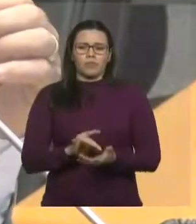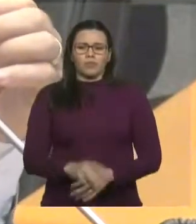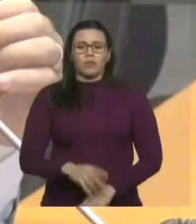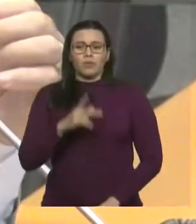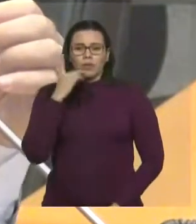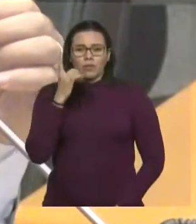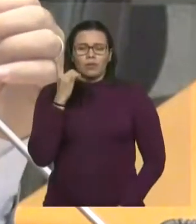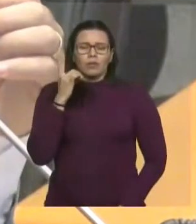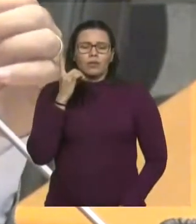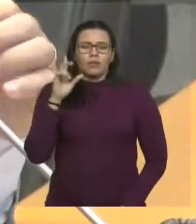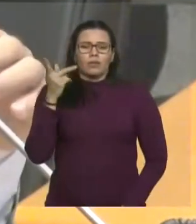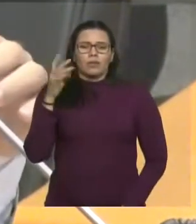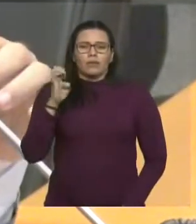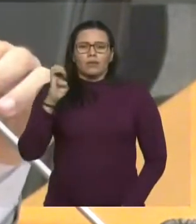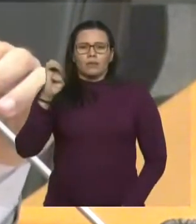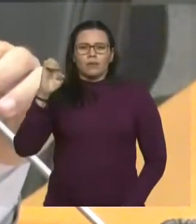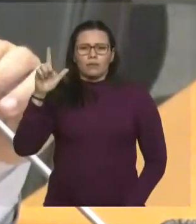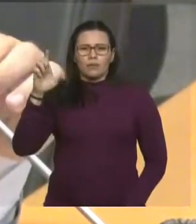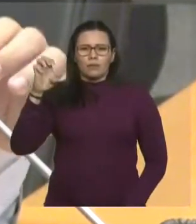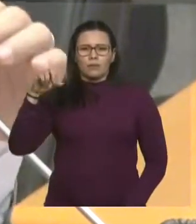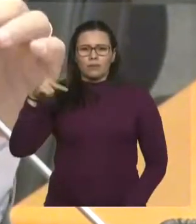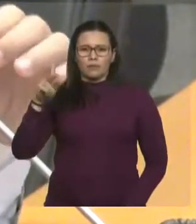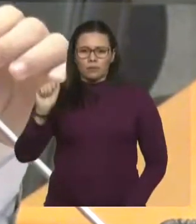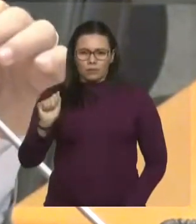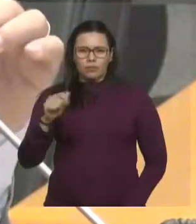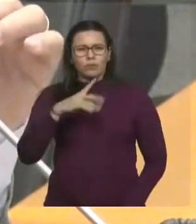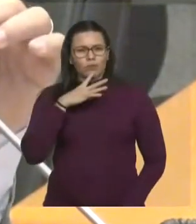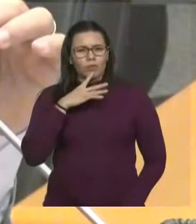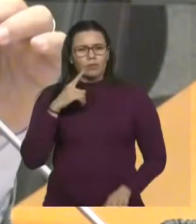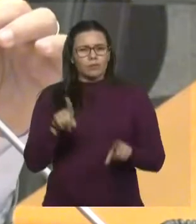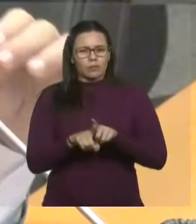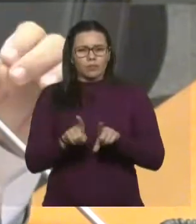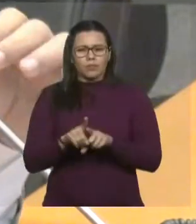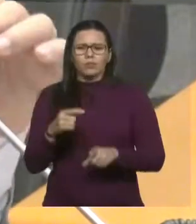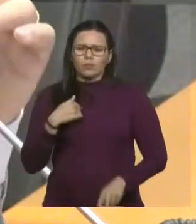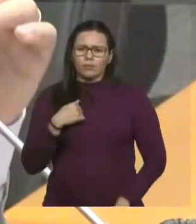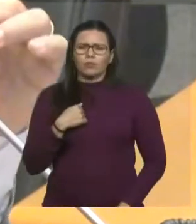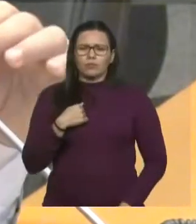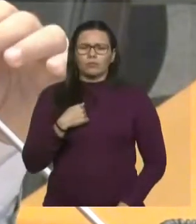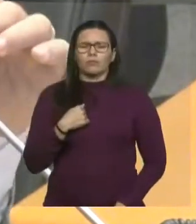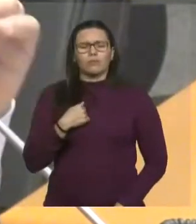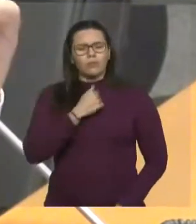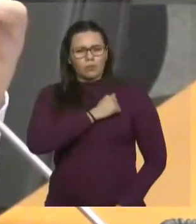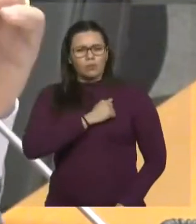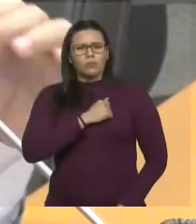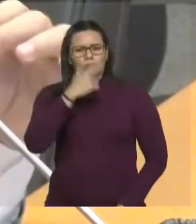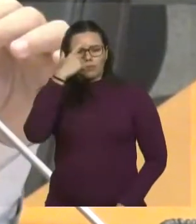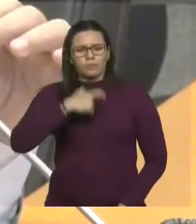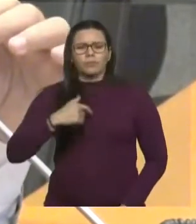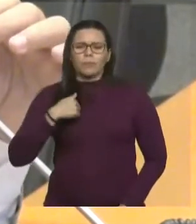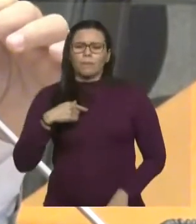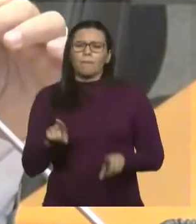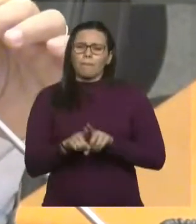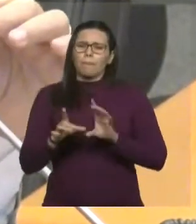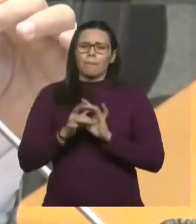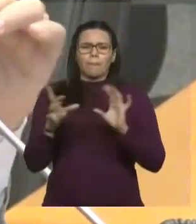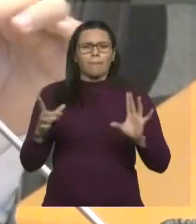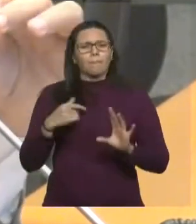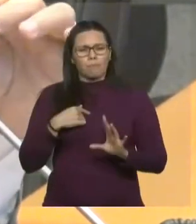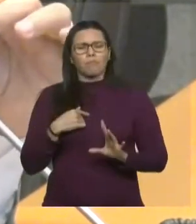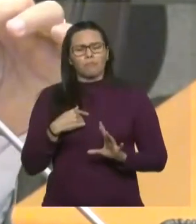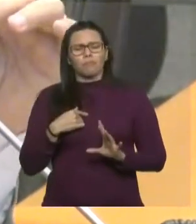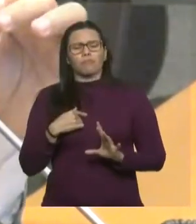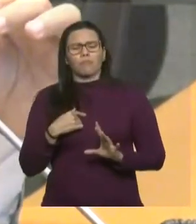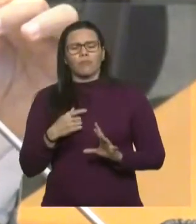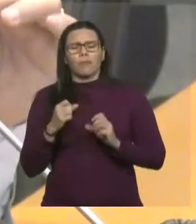que é profunda conhecedora também dessa questão, e nós nos colocamos à disposição para esta discussão. Tenho